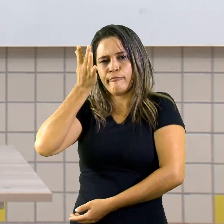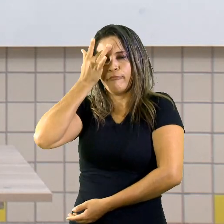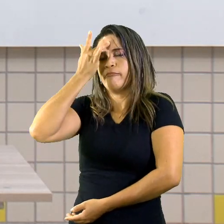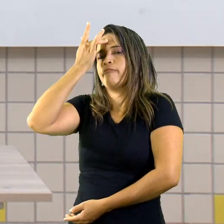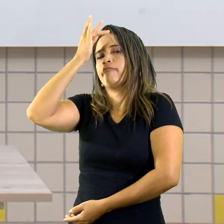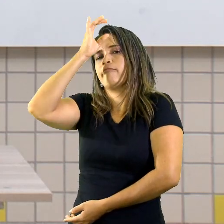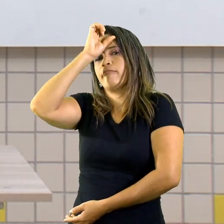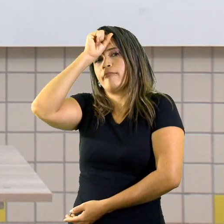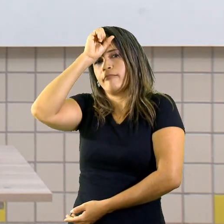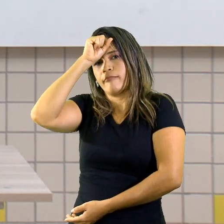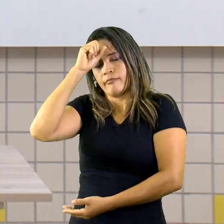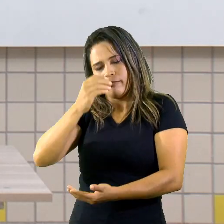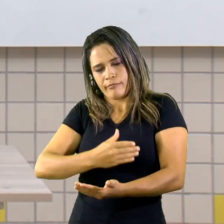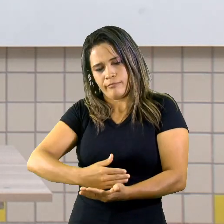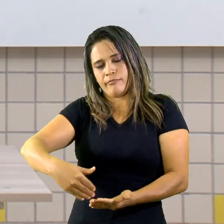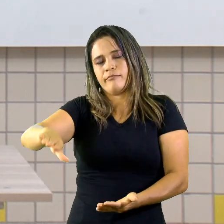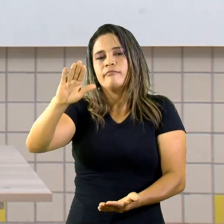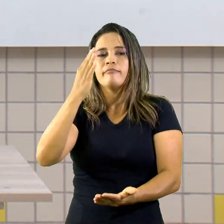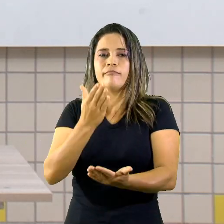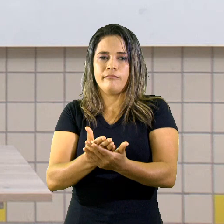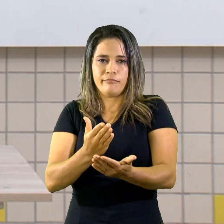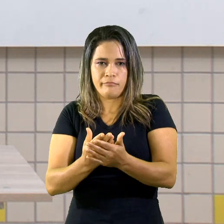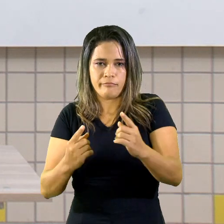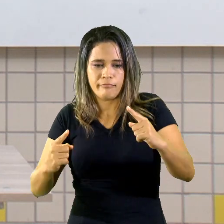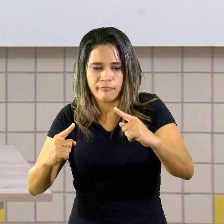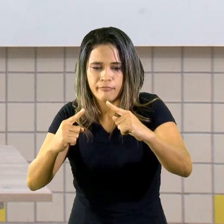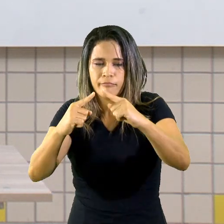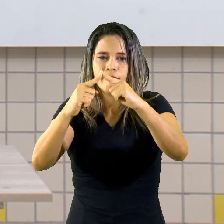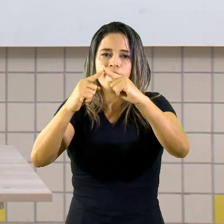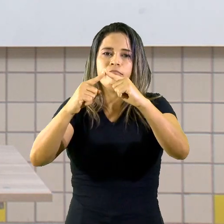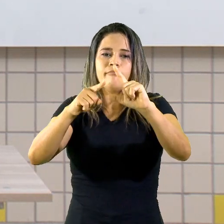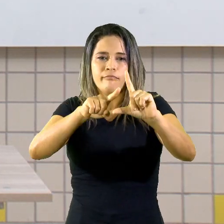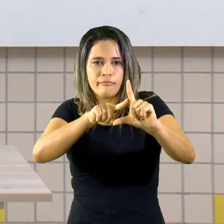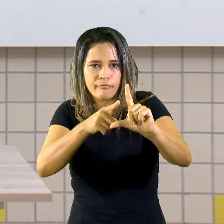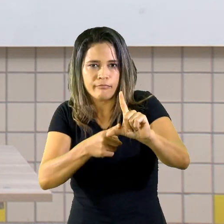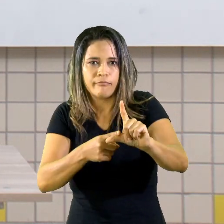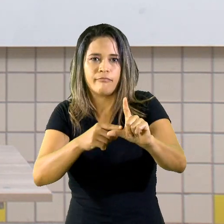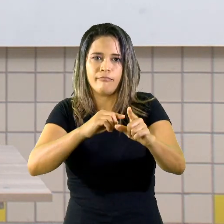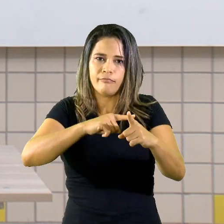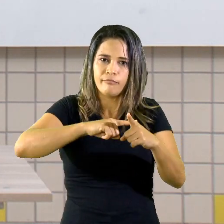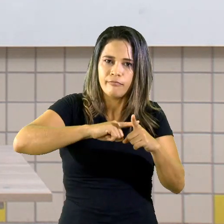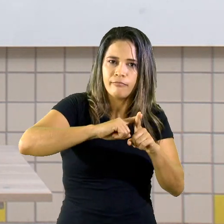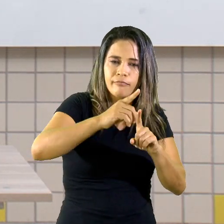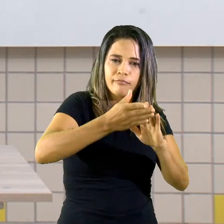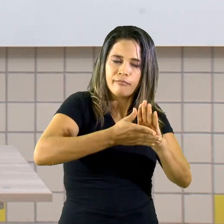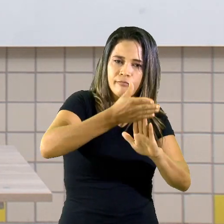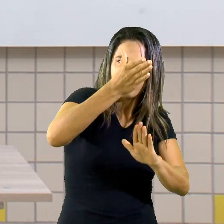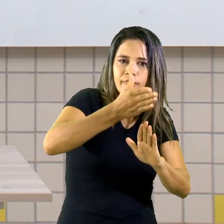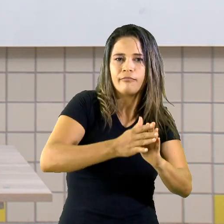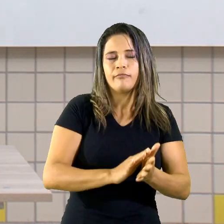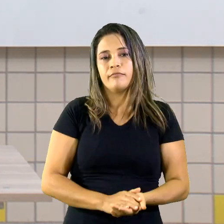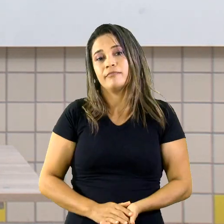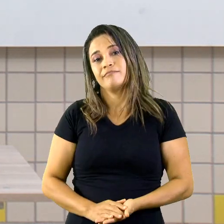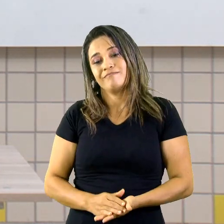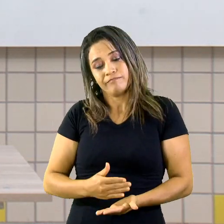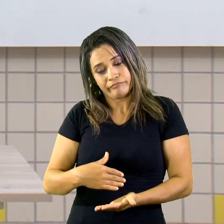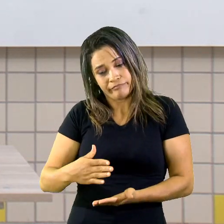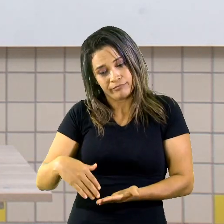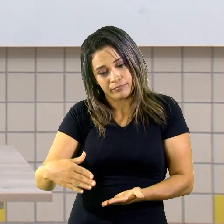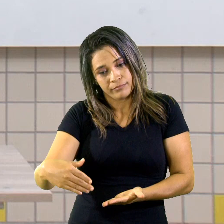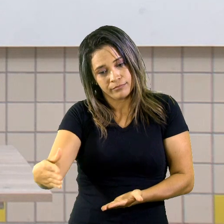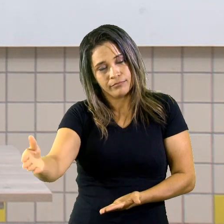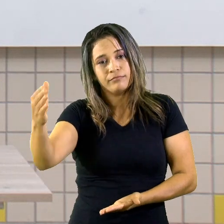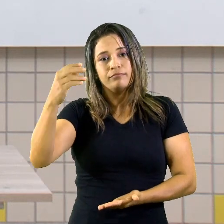estar estudando essas questões de vértices, de lado, de ângulo. Então, uma coisa que é muito interessante, que a gente passa muito tempo estudando